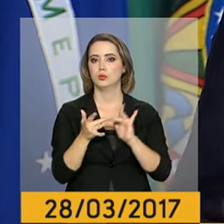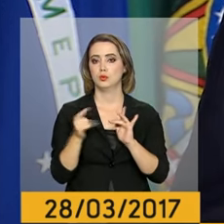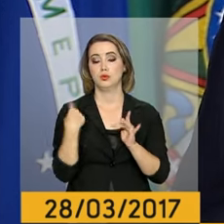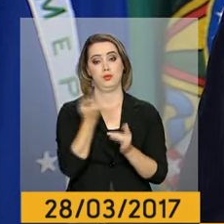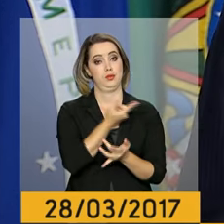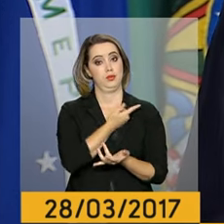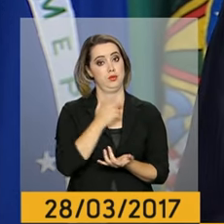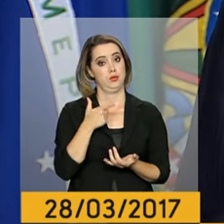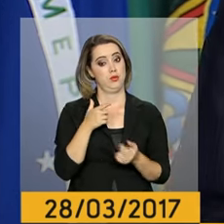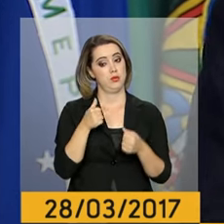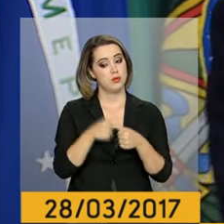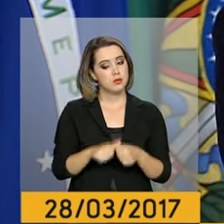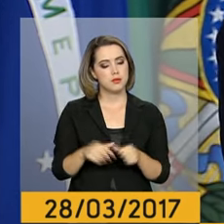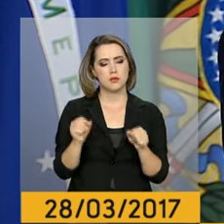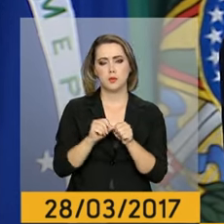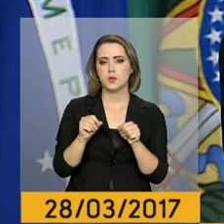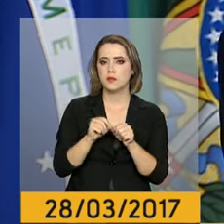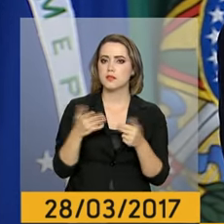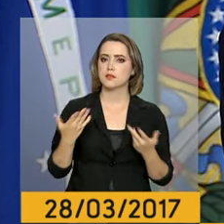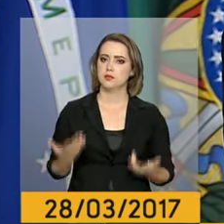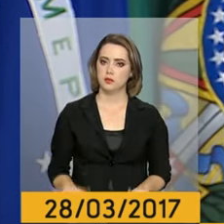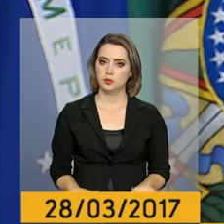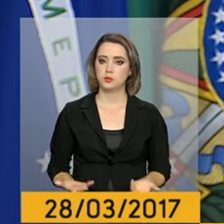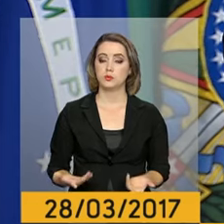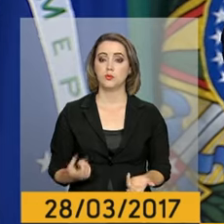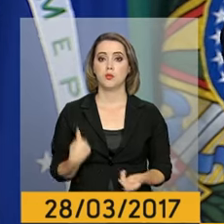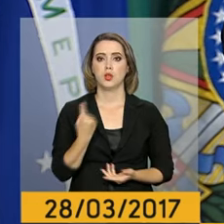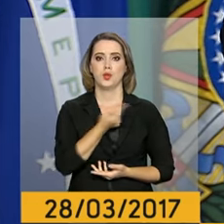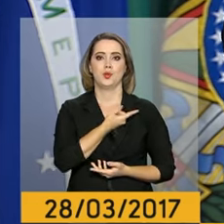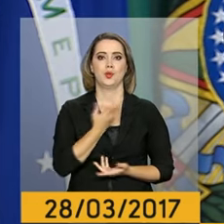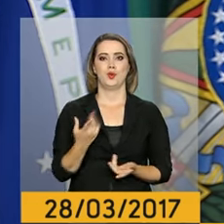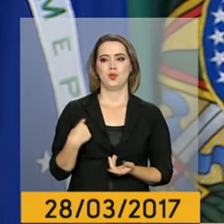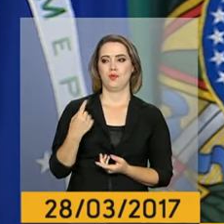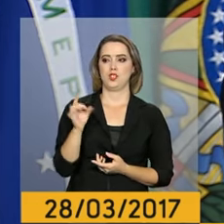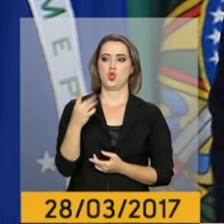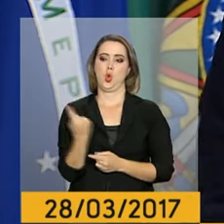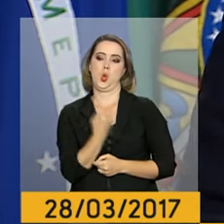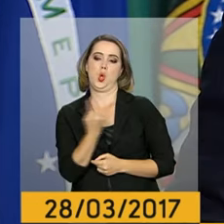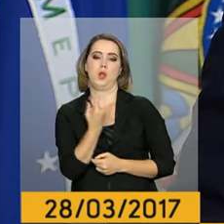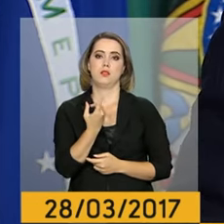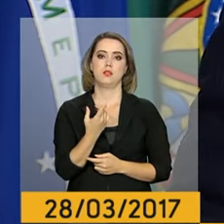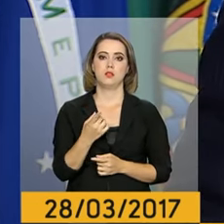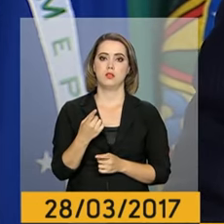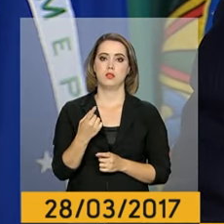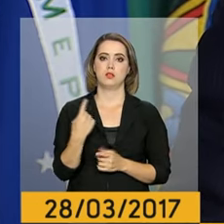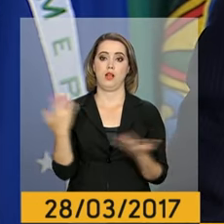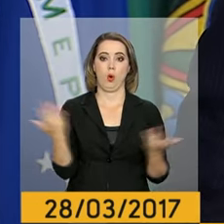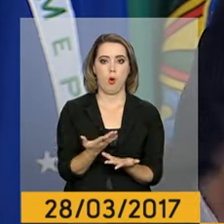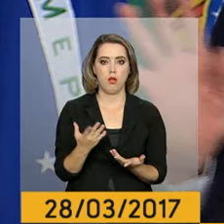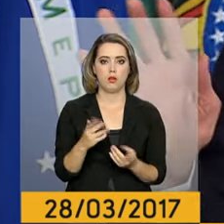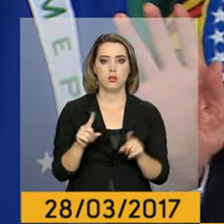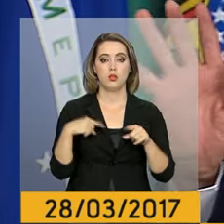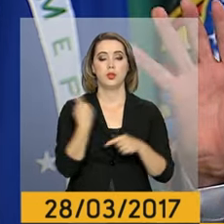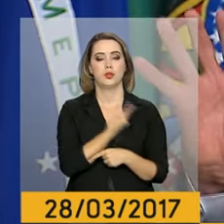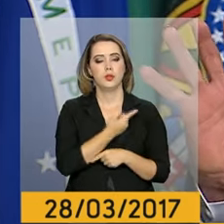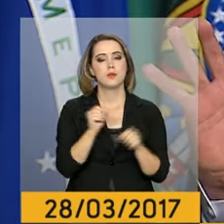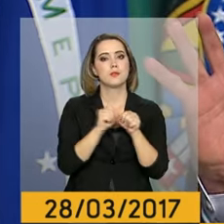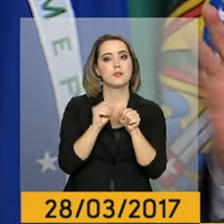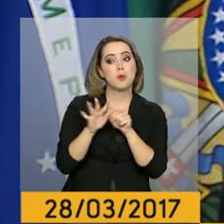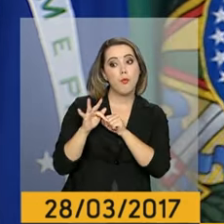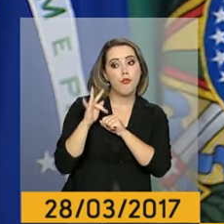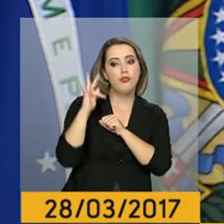nós estamos fazendo e nós não fazemos para nós outros nós fazemos para o futuro ess governo meus